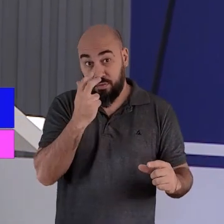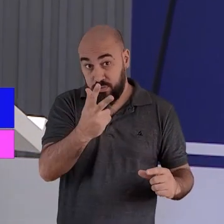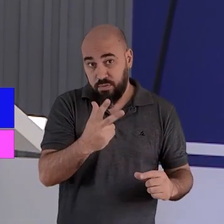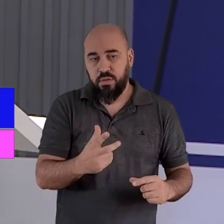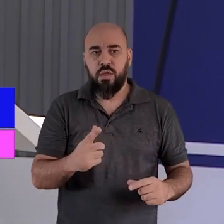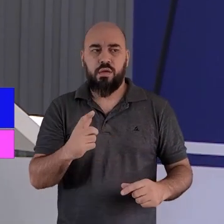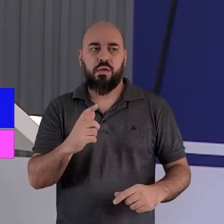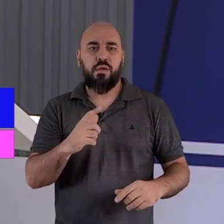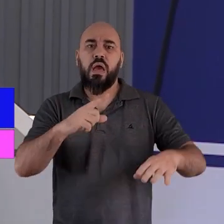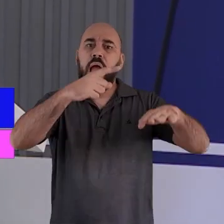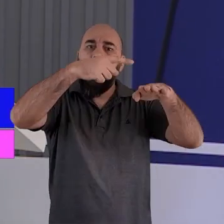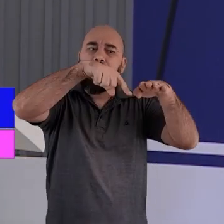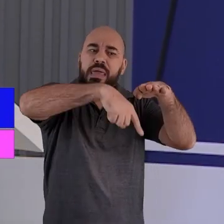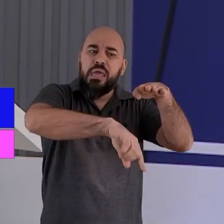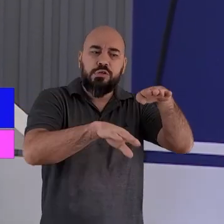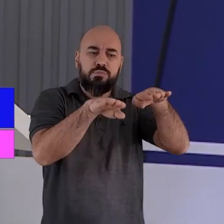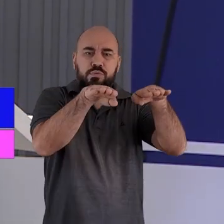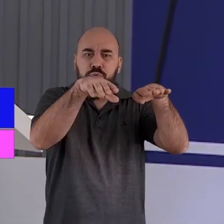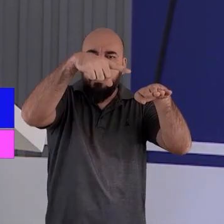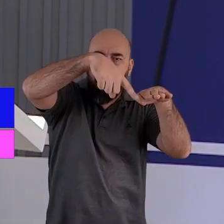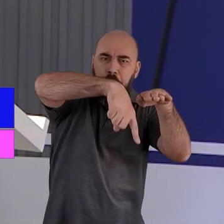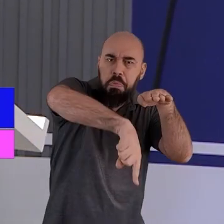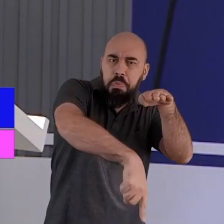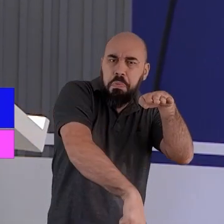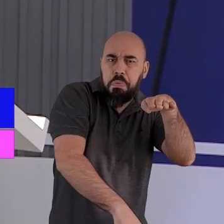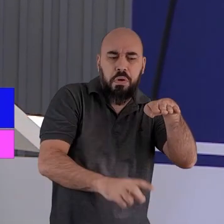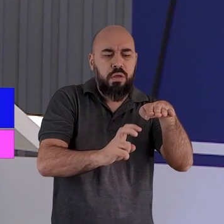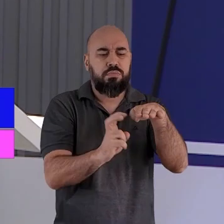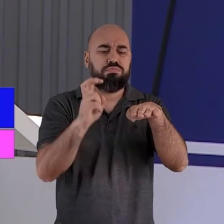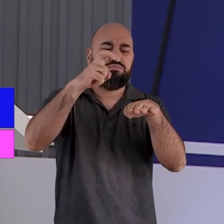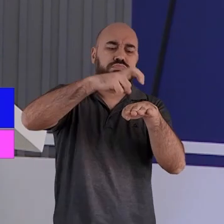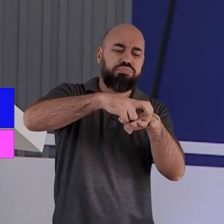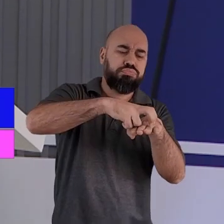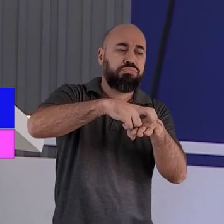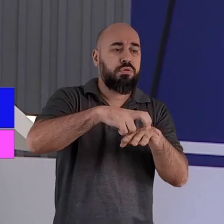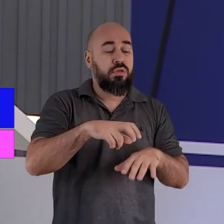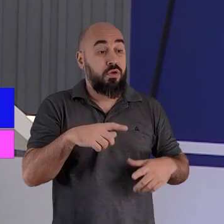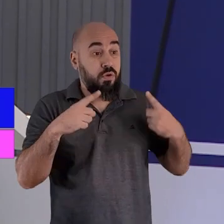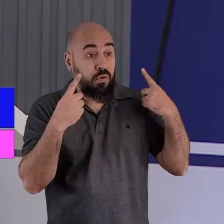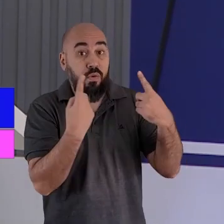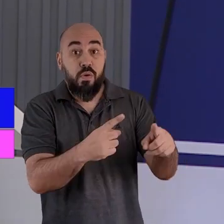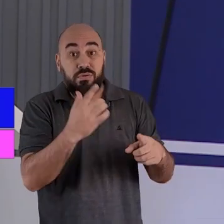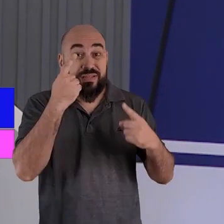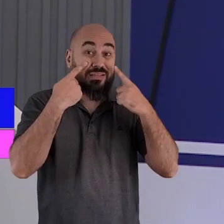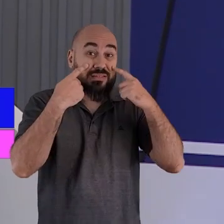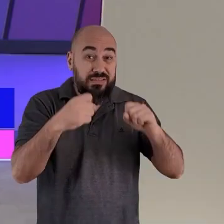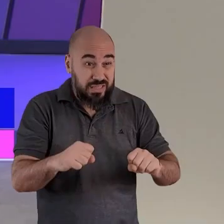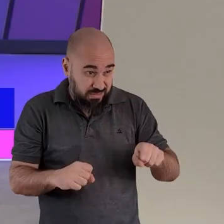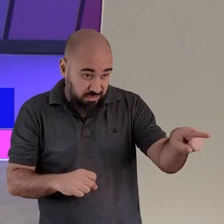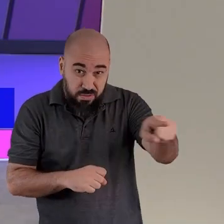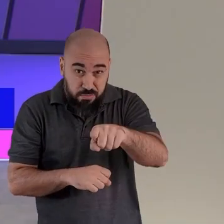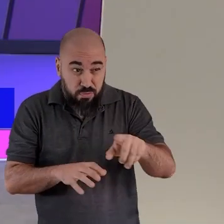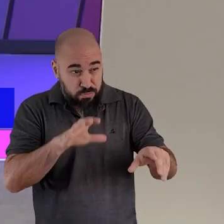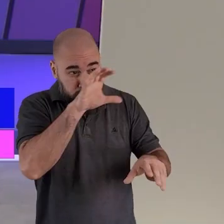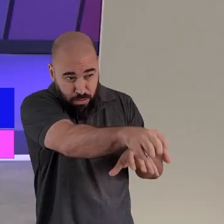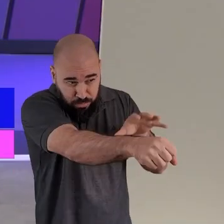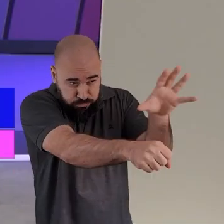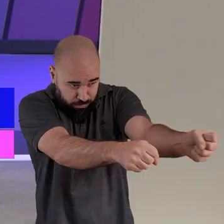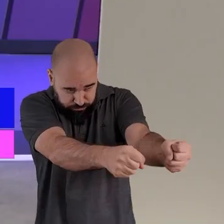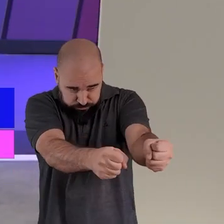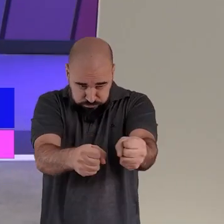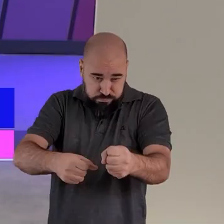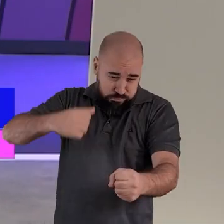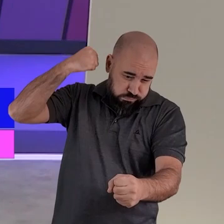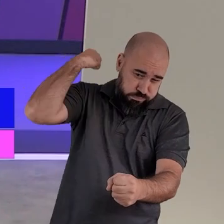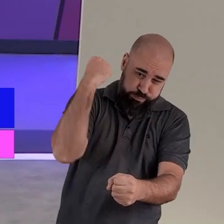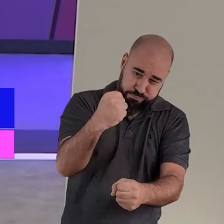contra quem deu testemunho. E quem deu testemunho será vencido e será morto. O que isso tem a ver? O que isso